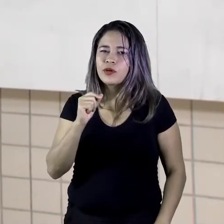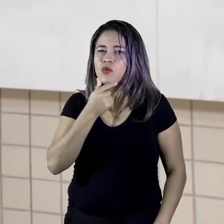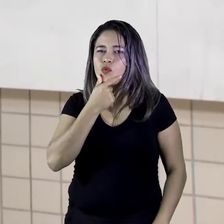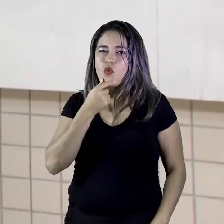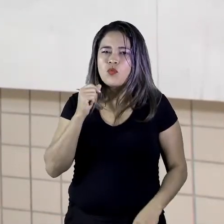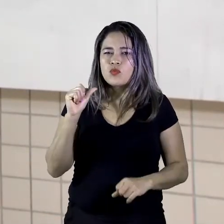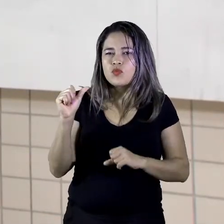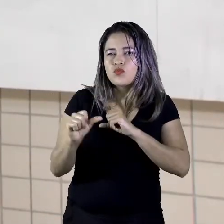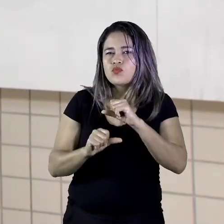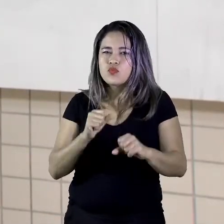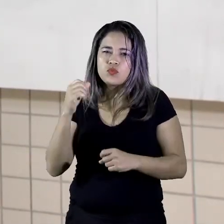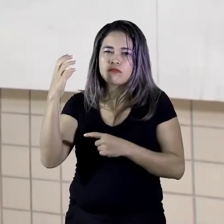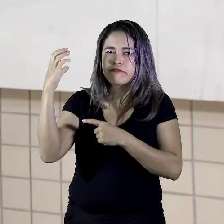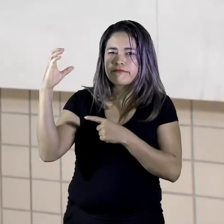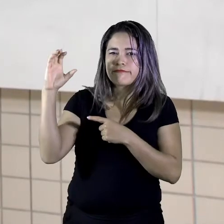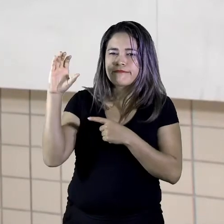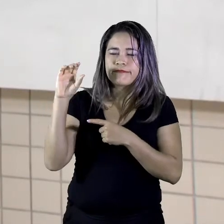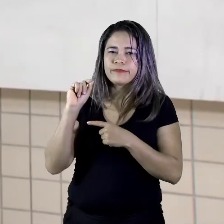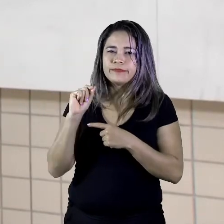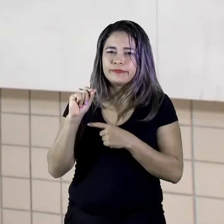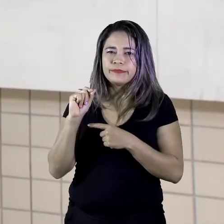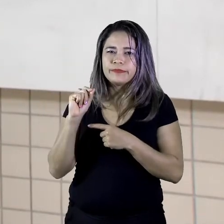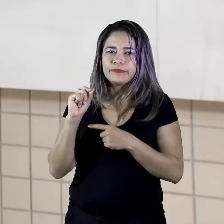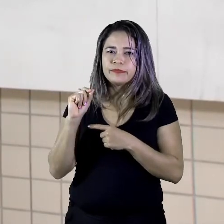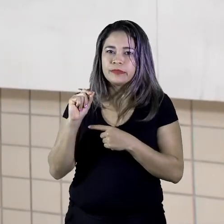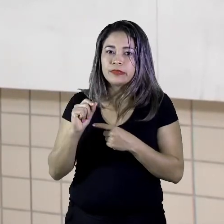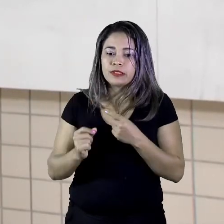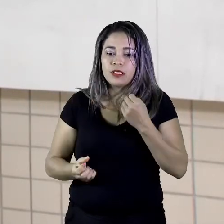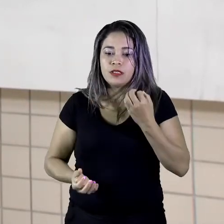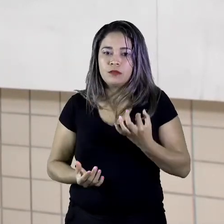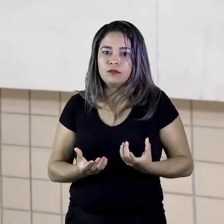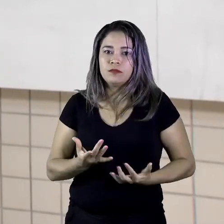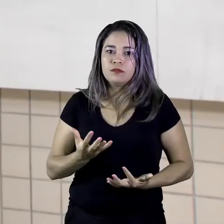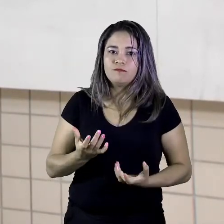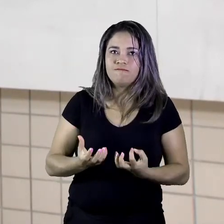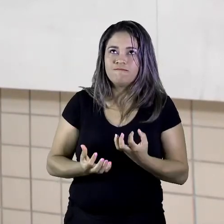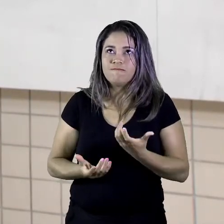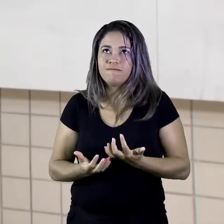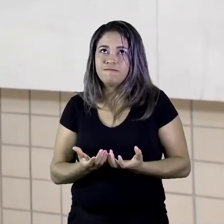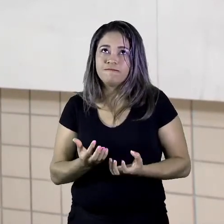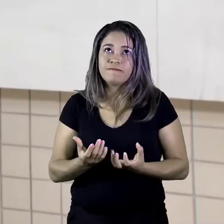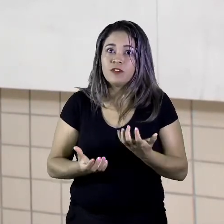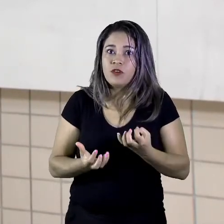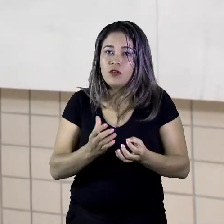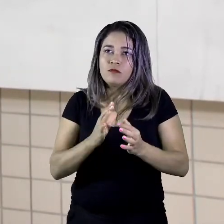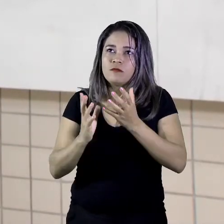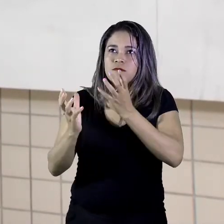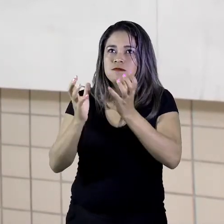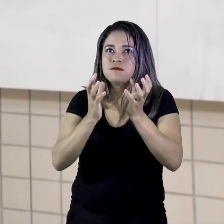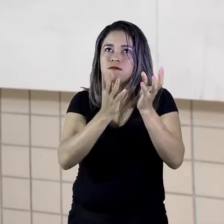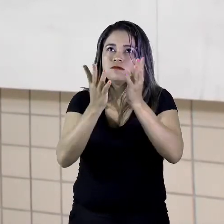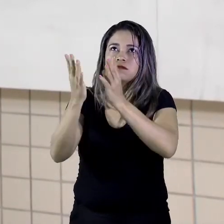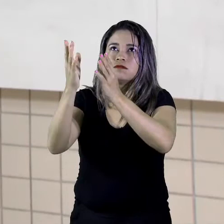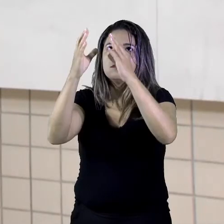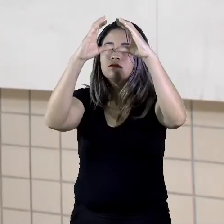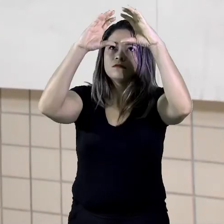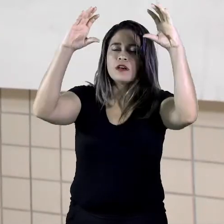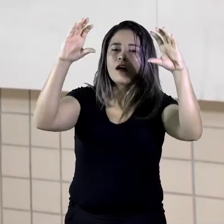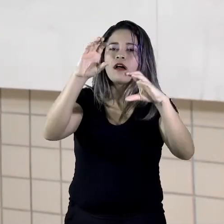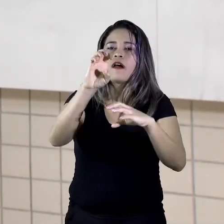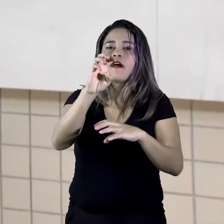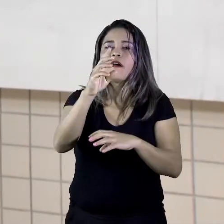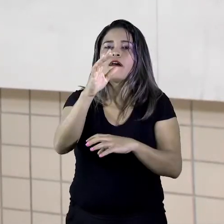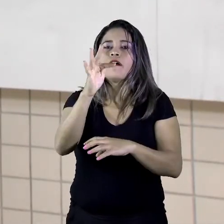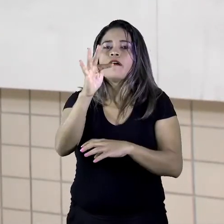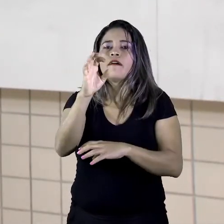alterando o clima na Terra é com a emissão de gases que causam o efeito estufa. O que é esse efeito estufa?